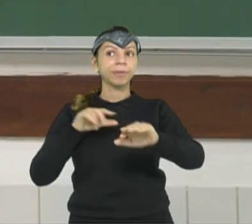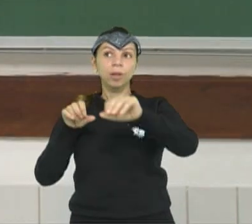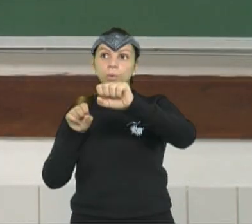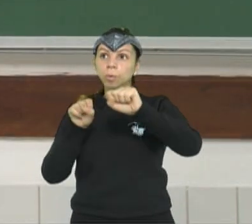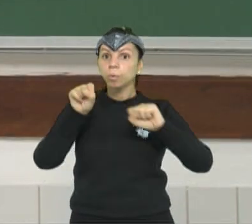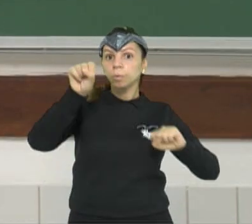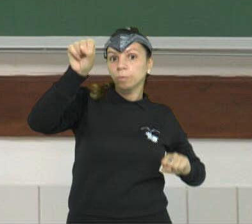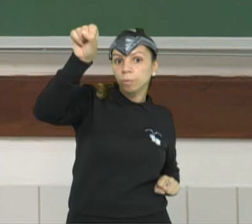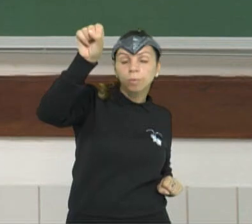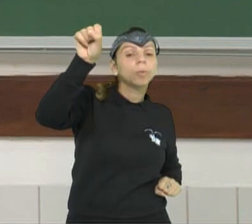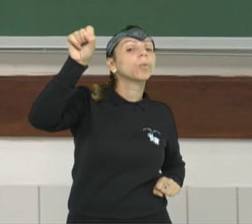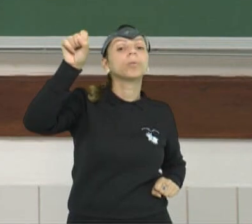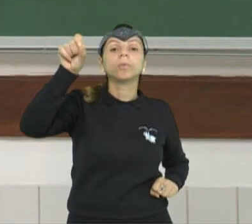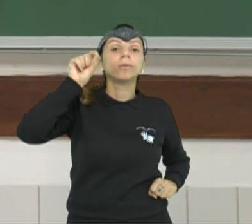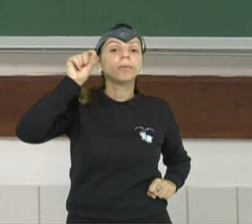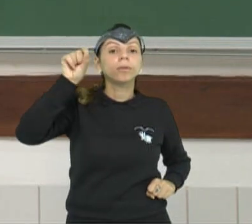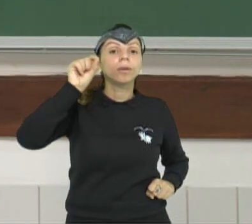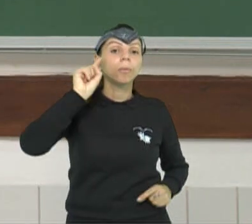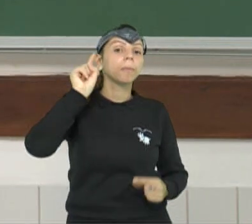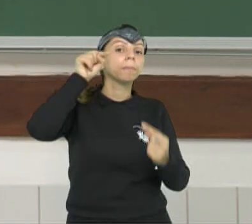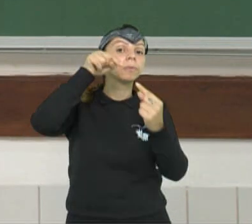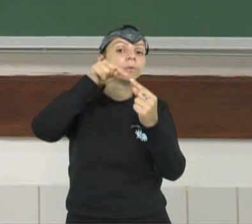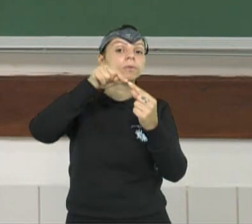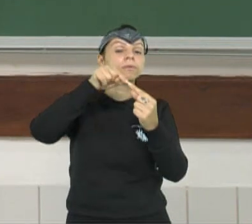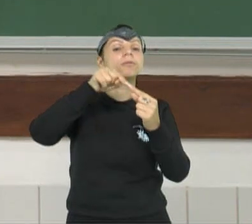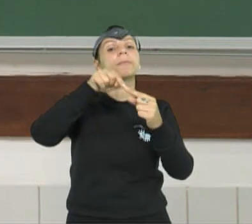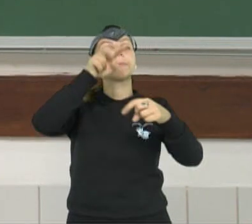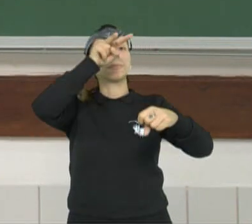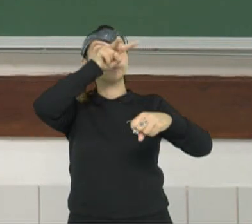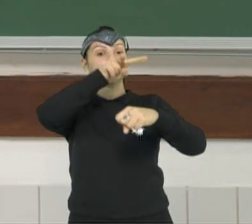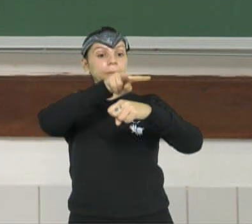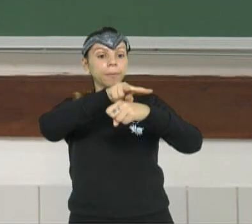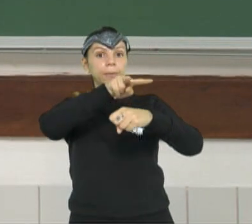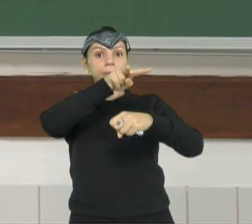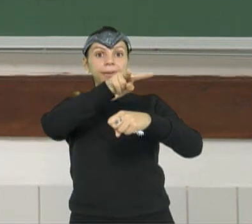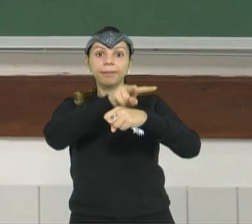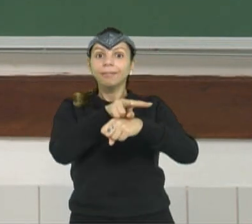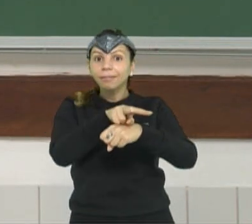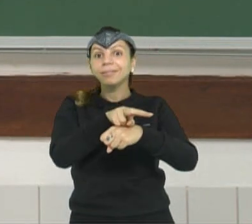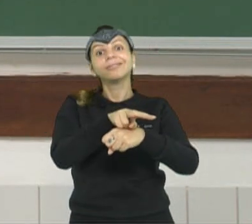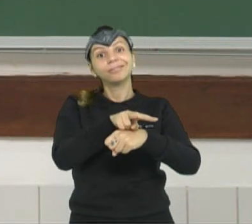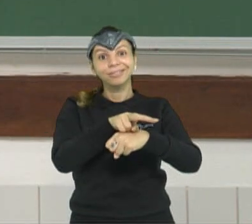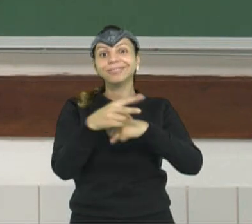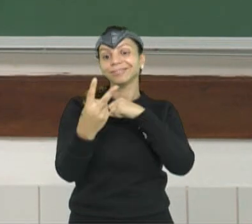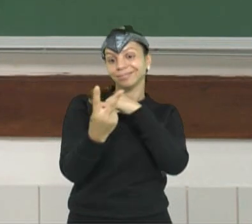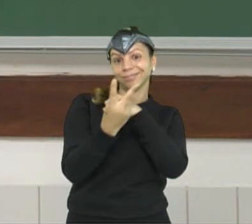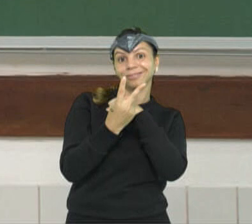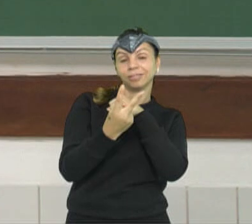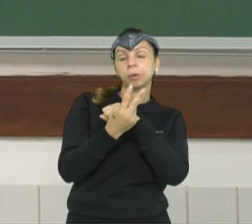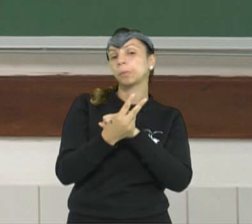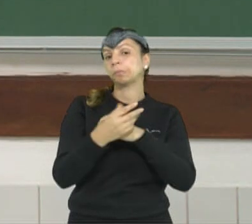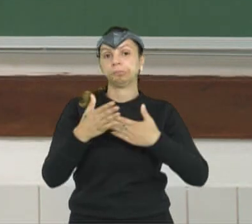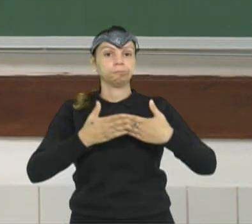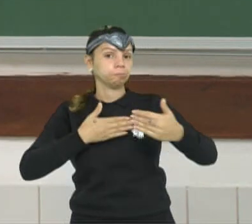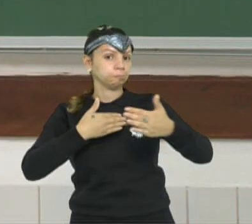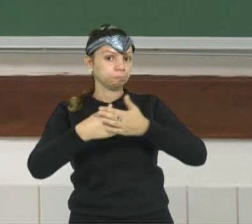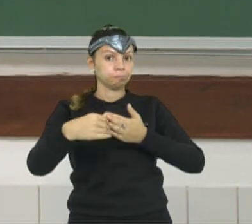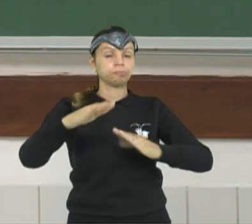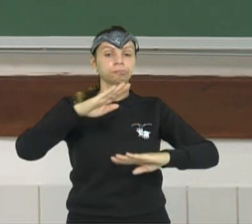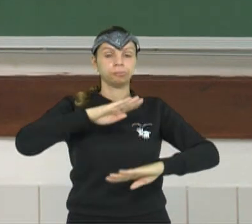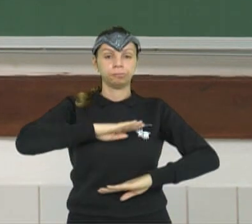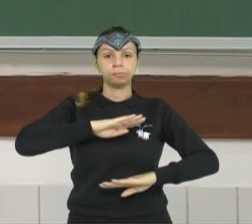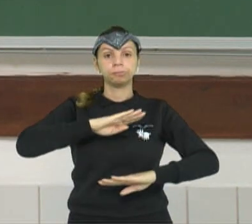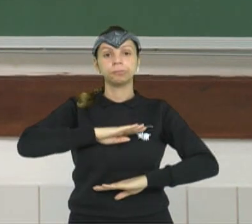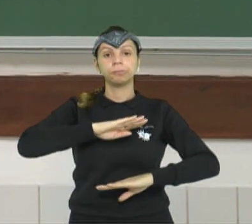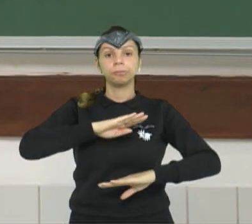super-heróis estão aqui para a nossa proteção. Olha que bacana, então a gente, né, em qualquer situação, a gente pode